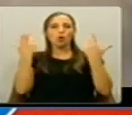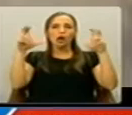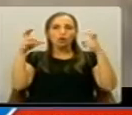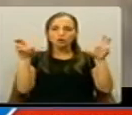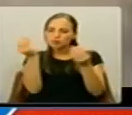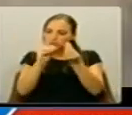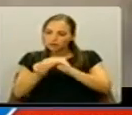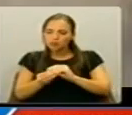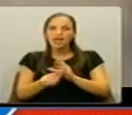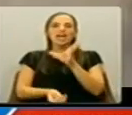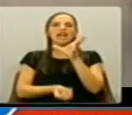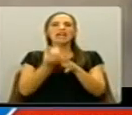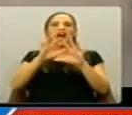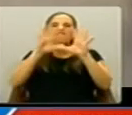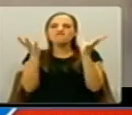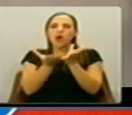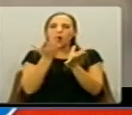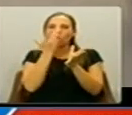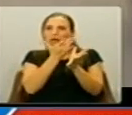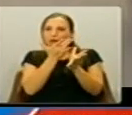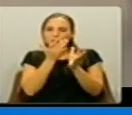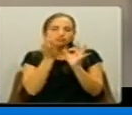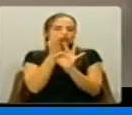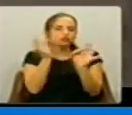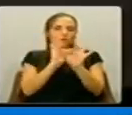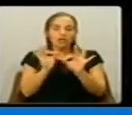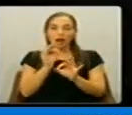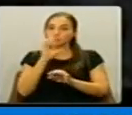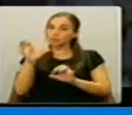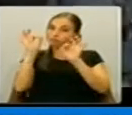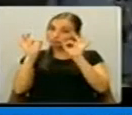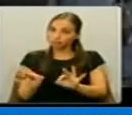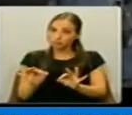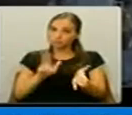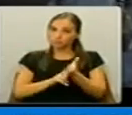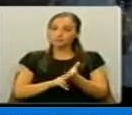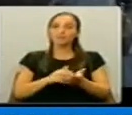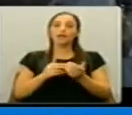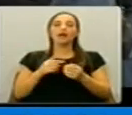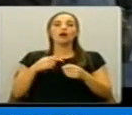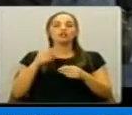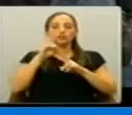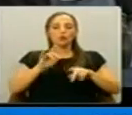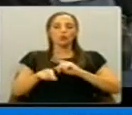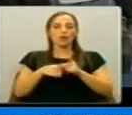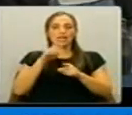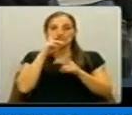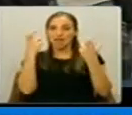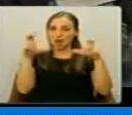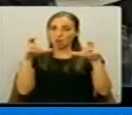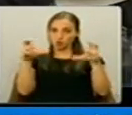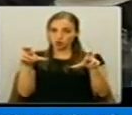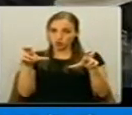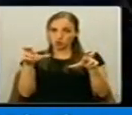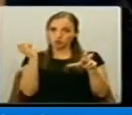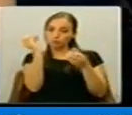o buraco negro mais extraordinário e cientificamente correto. E o que é que eles descobriram? É que quando nós introduzimos estas equações ao serviço